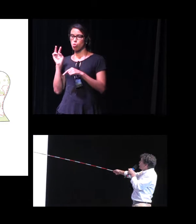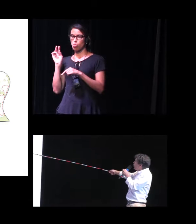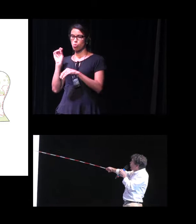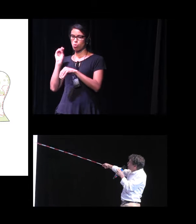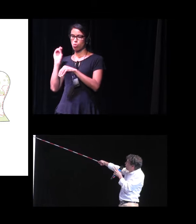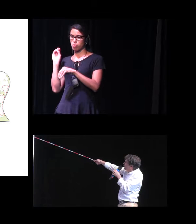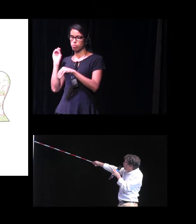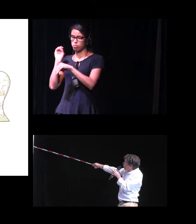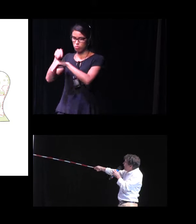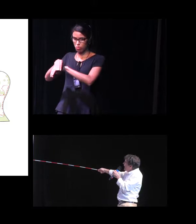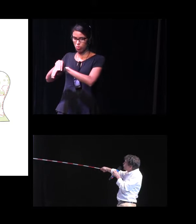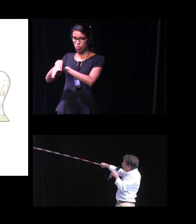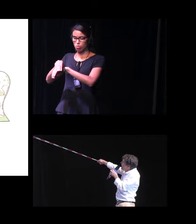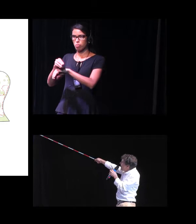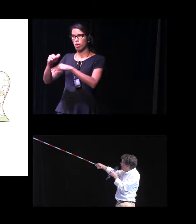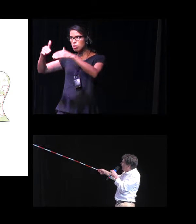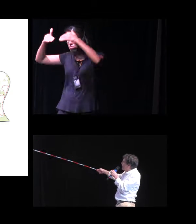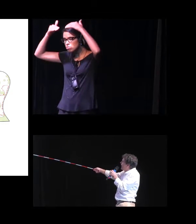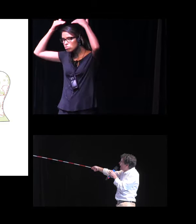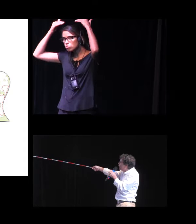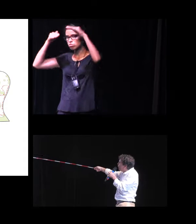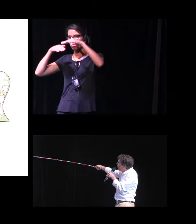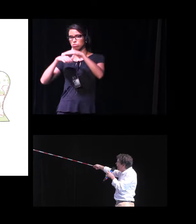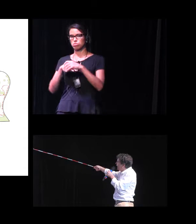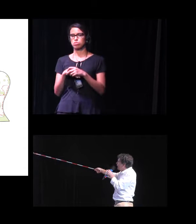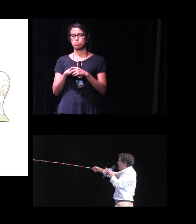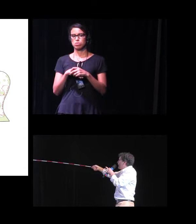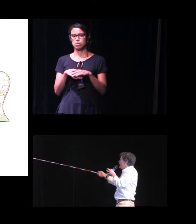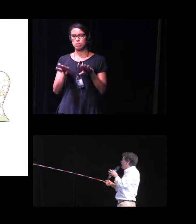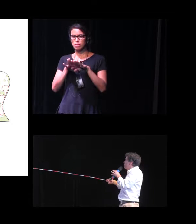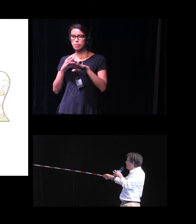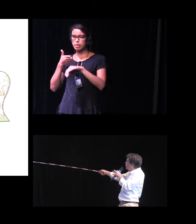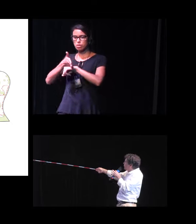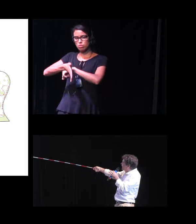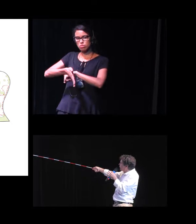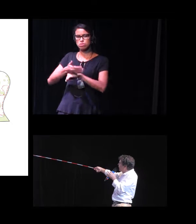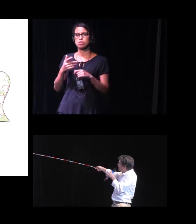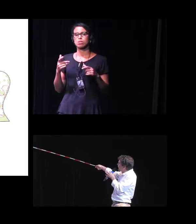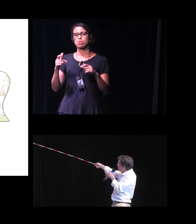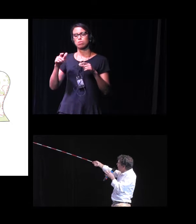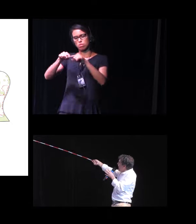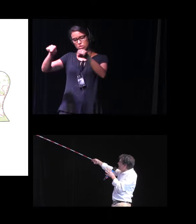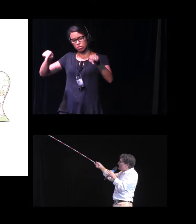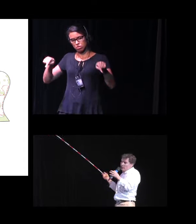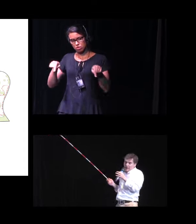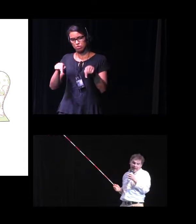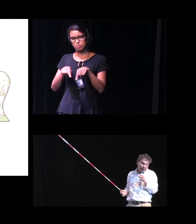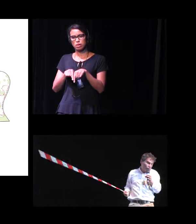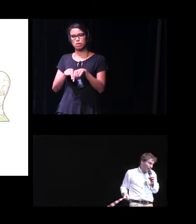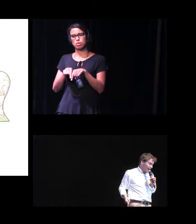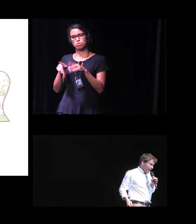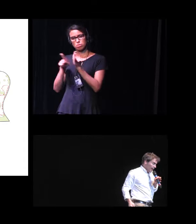fazemos uma ocupação com a área em sombra e começamos a detectar